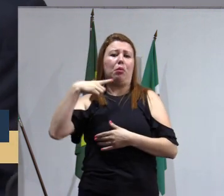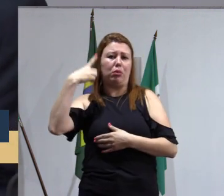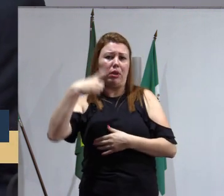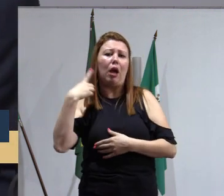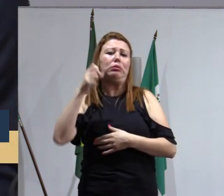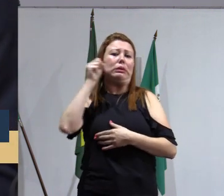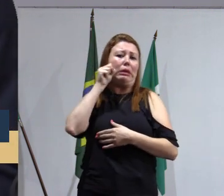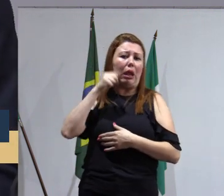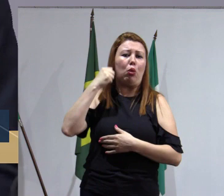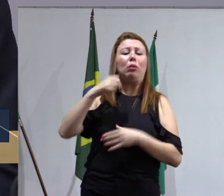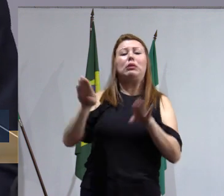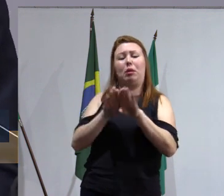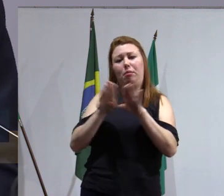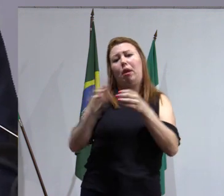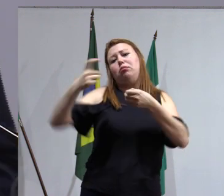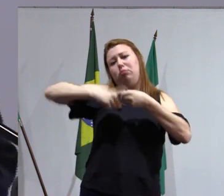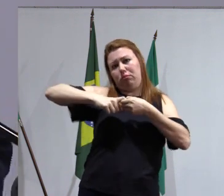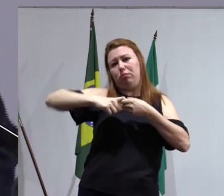associados.